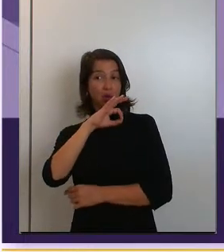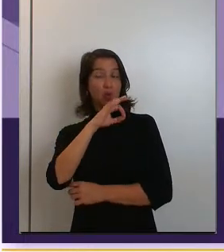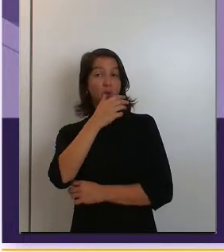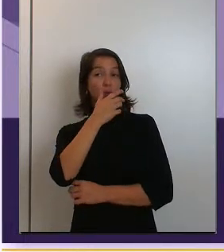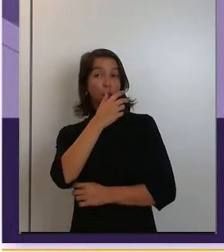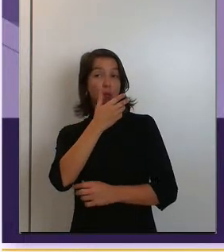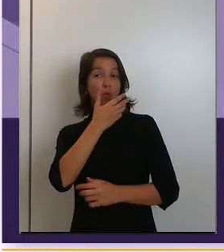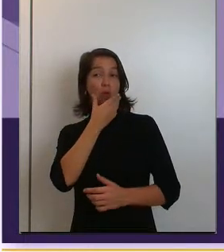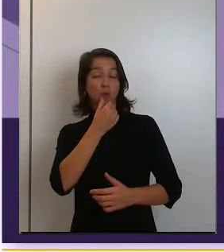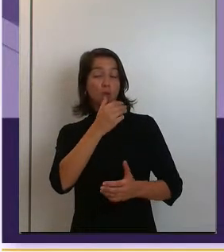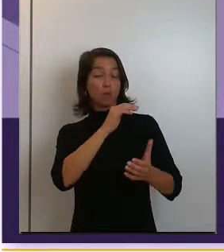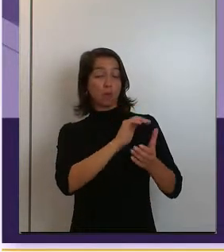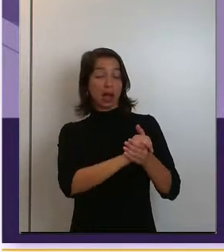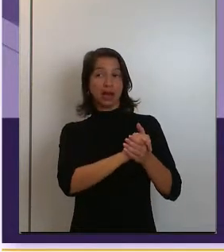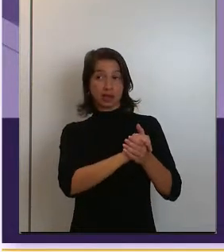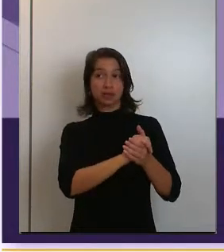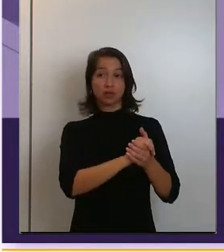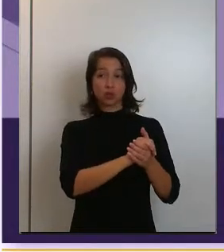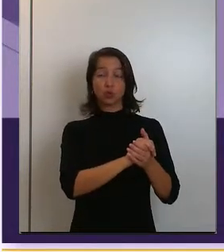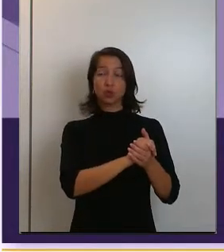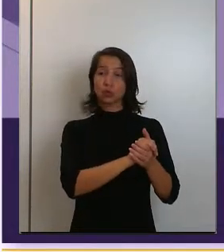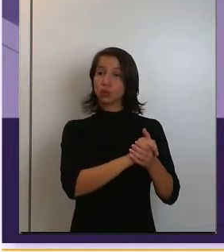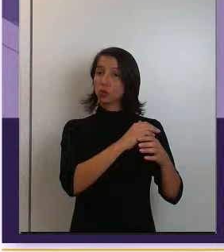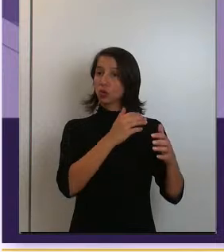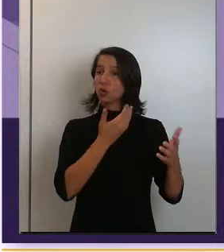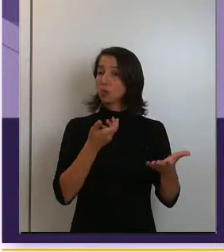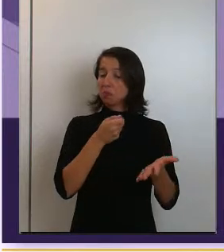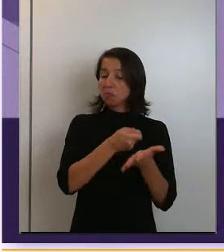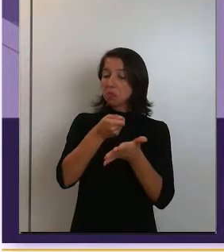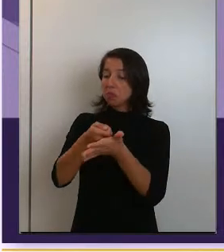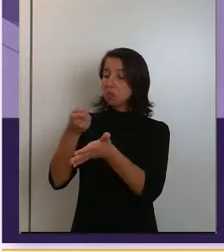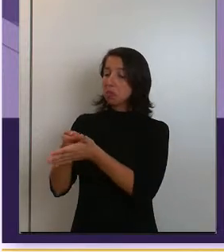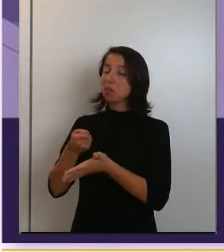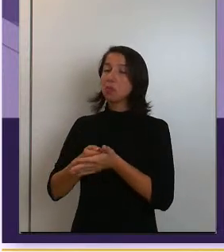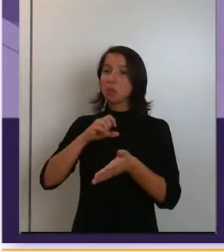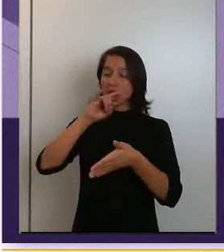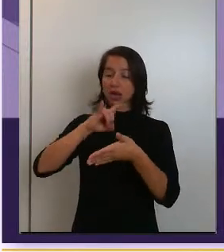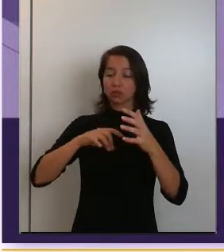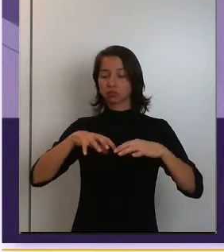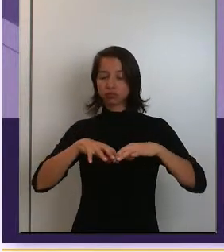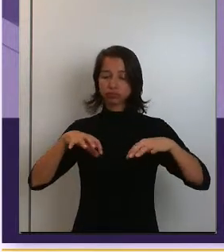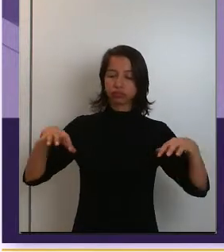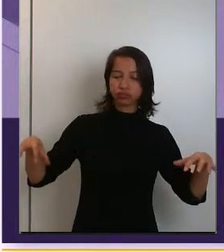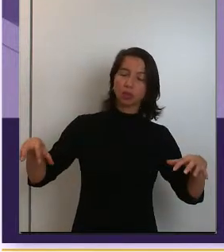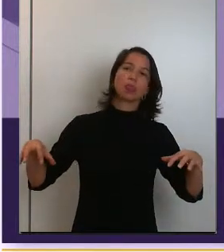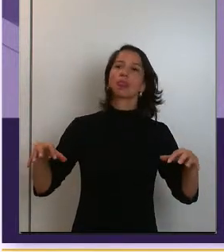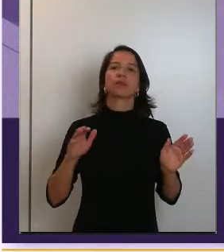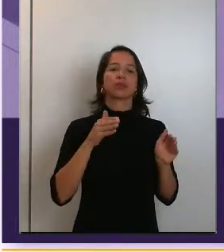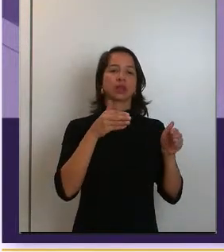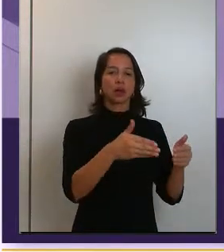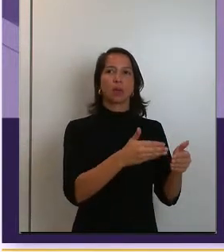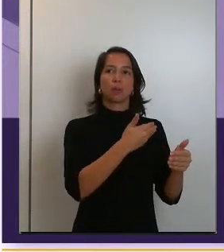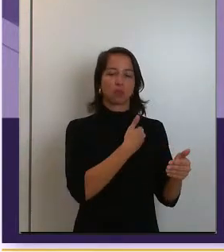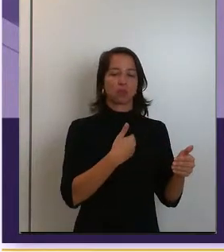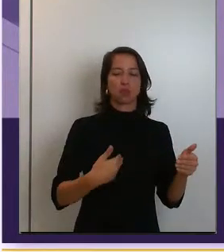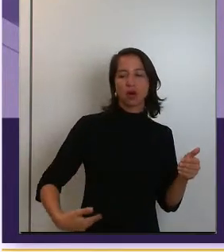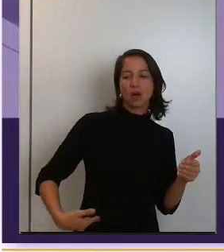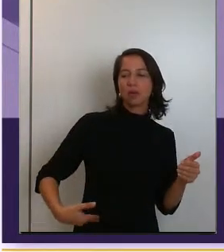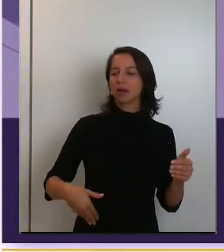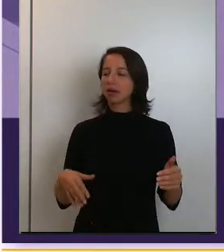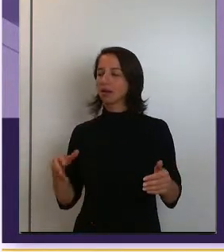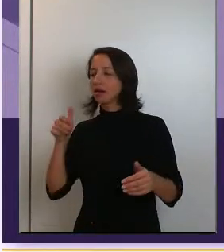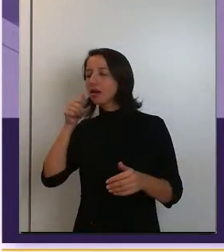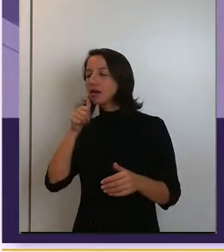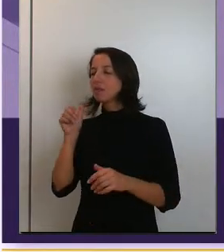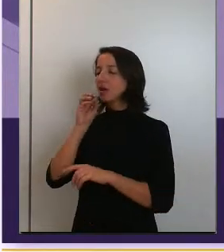foi com base nessa dicotomia entre público e privado que se firmou essa divisão sexual do trabalho com aquele modelo, homens provedores,